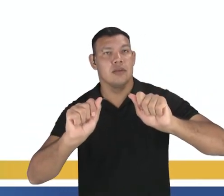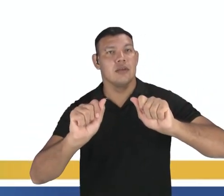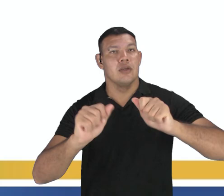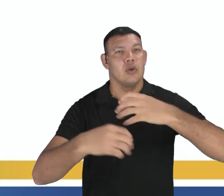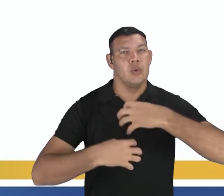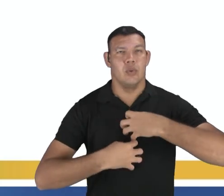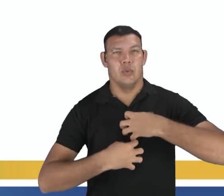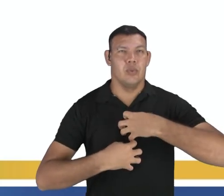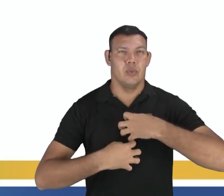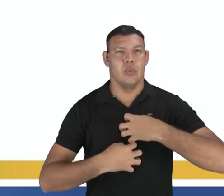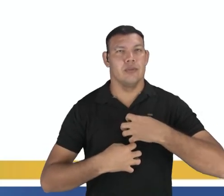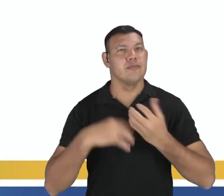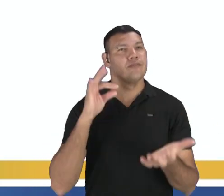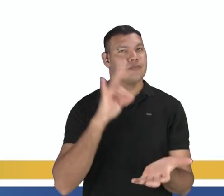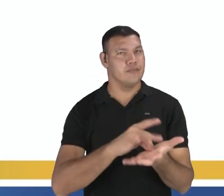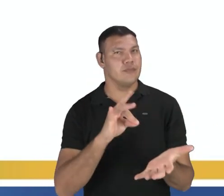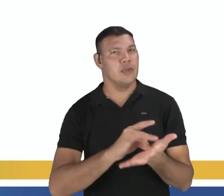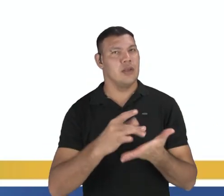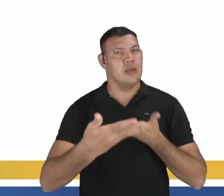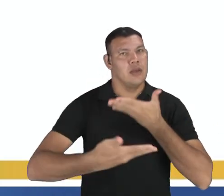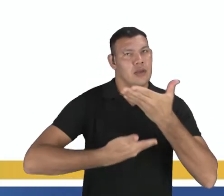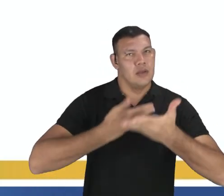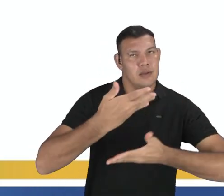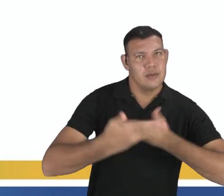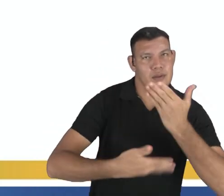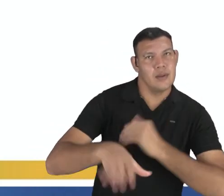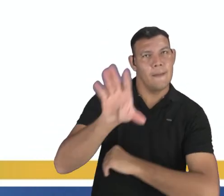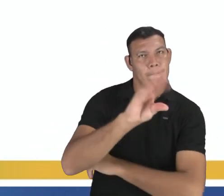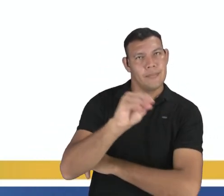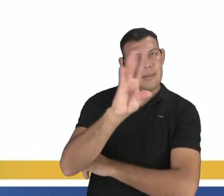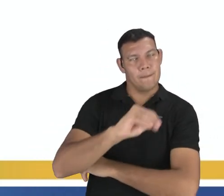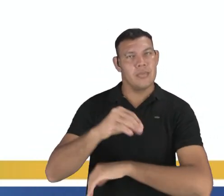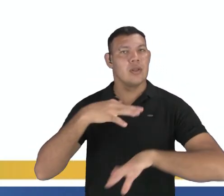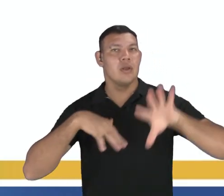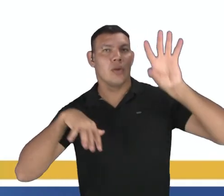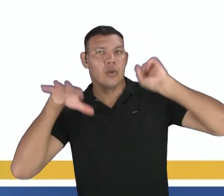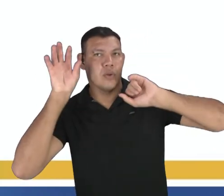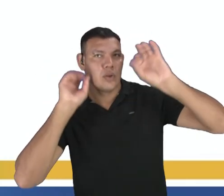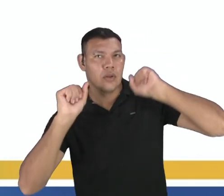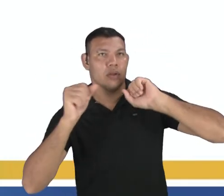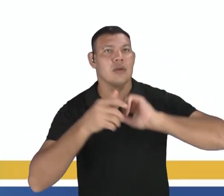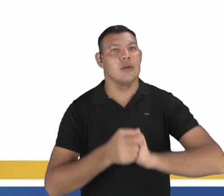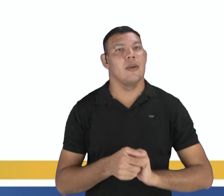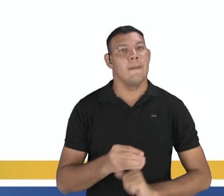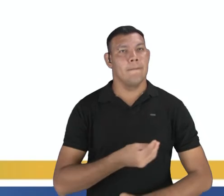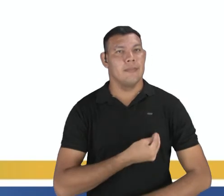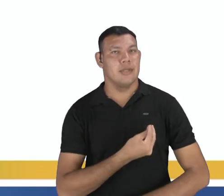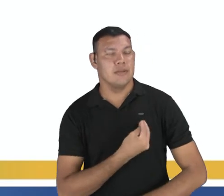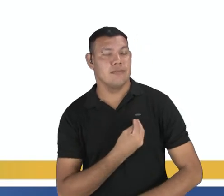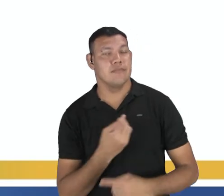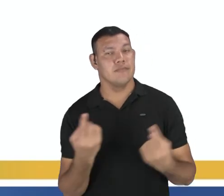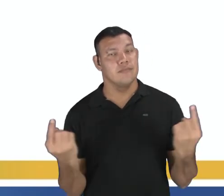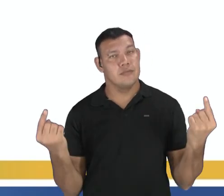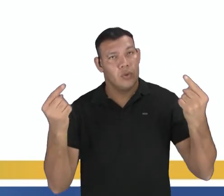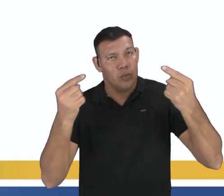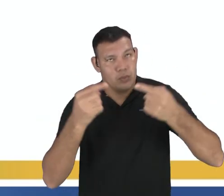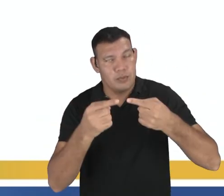presente e são estabelecidas as condições para o sucesso dessa interação, caracterizando o